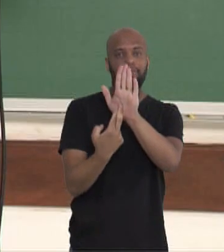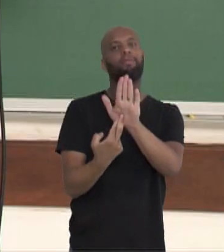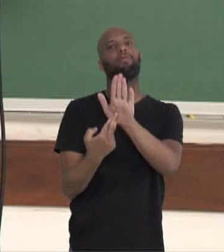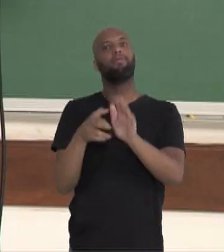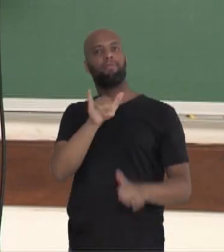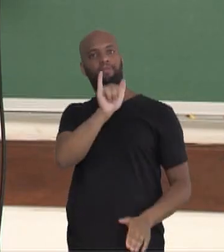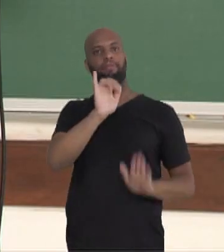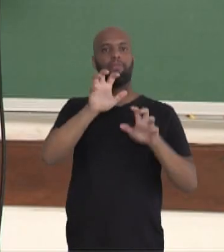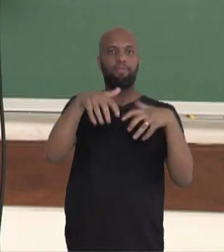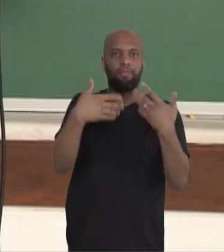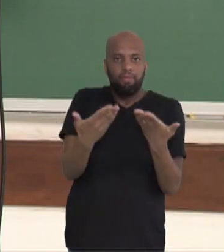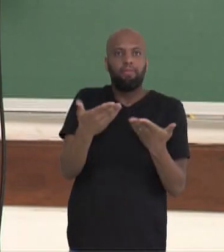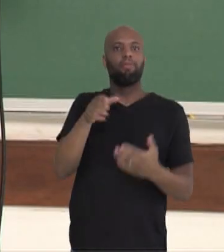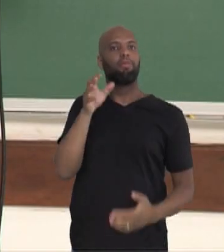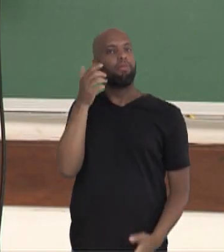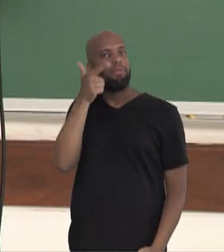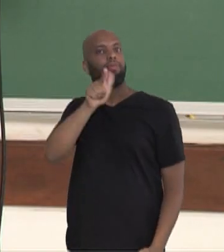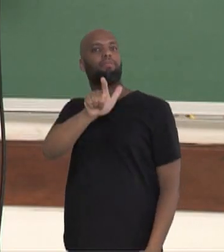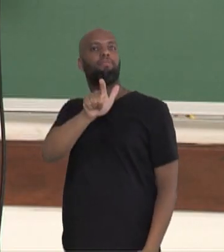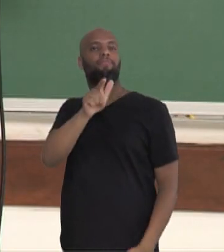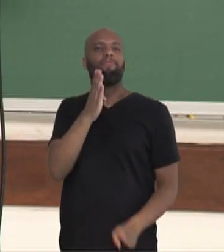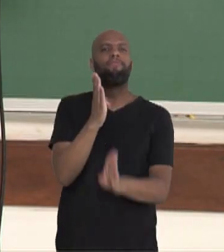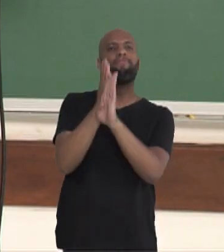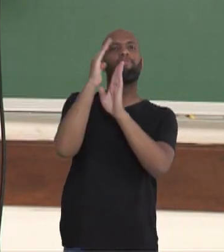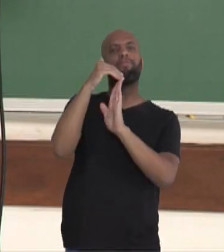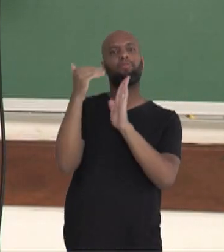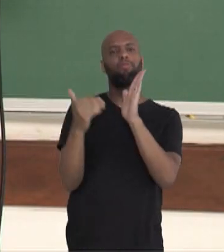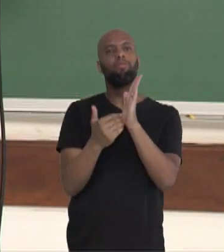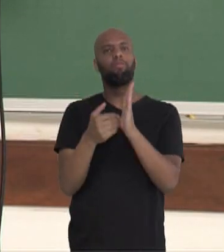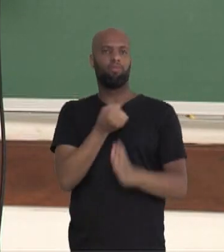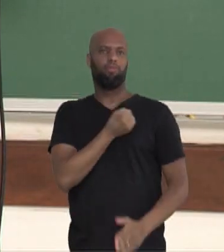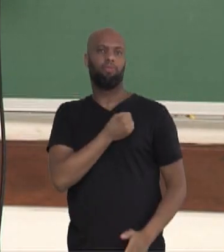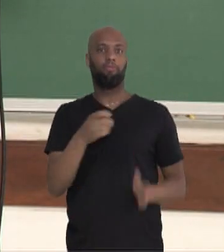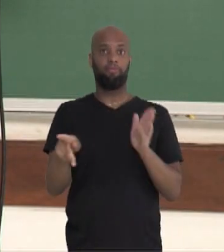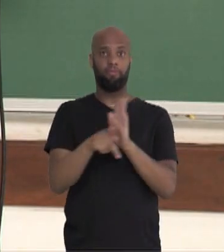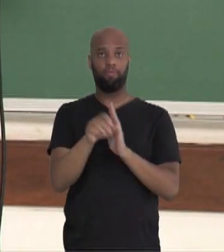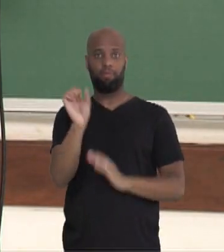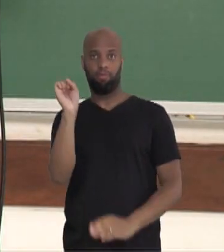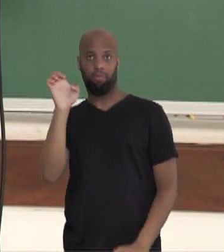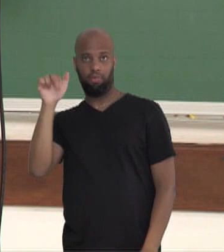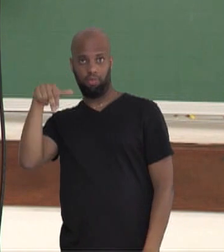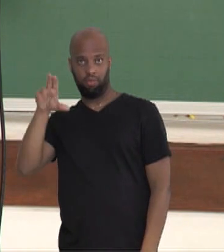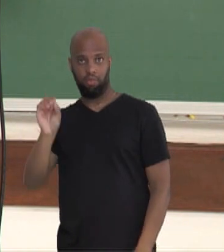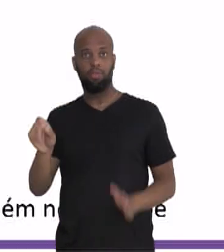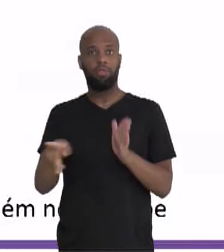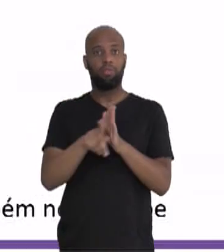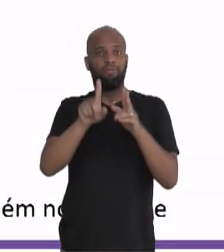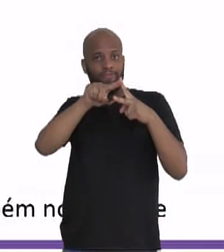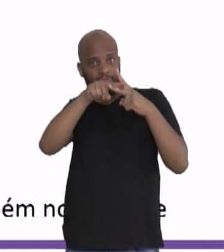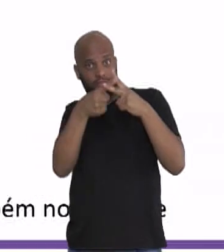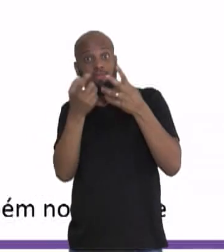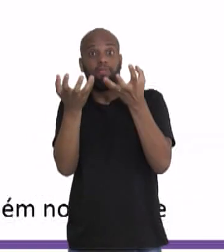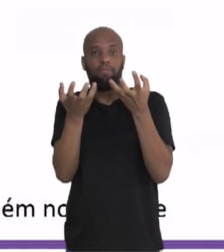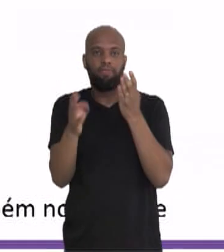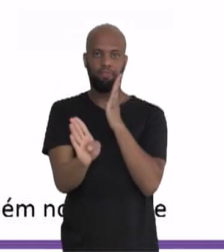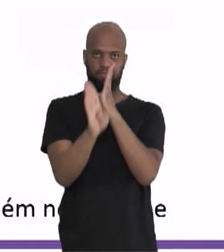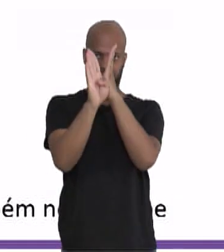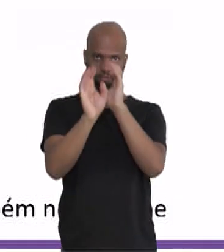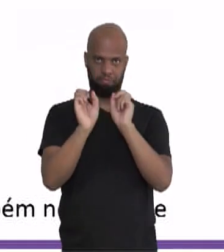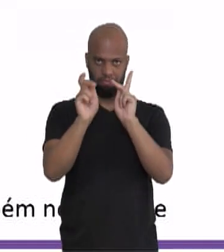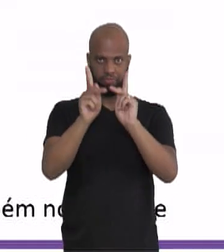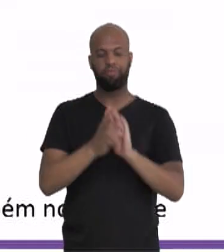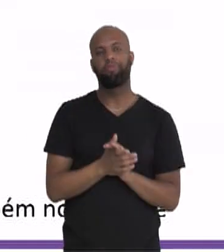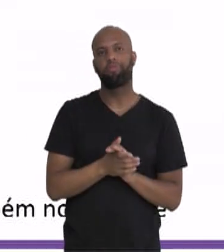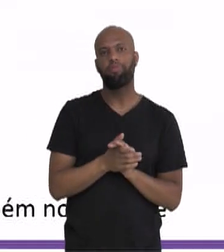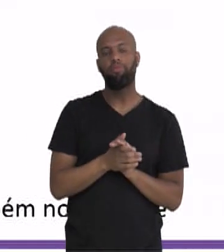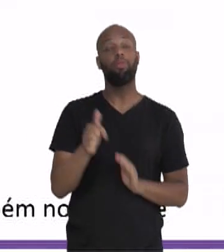assim a gente consegue descobrir todos os valores do seno, perfeito? De ângulos que a gente quer determinar, tá?